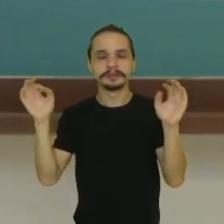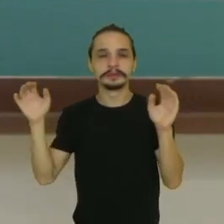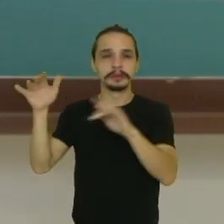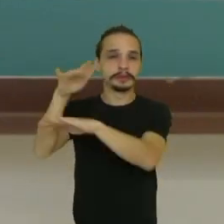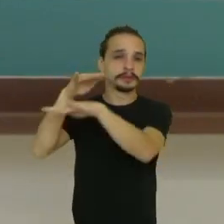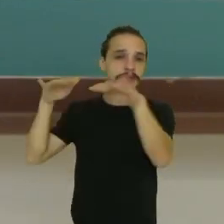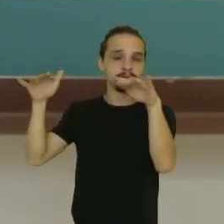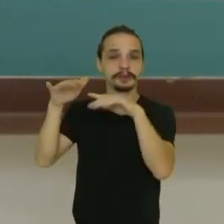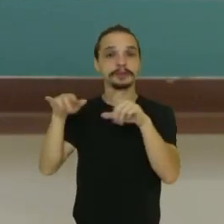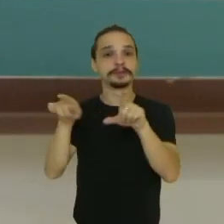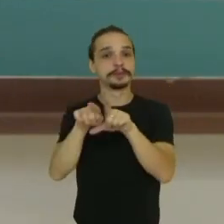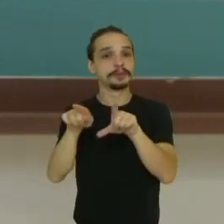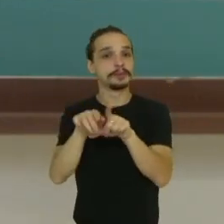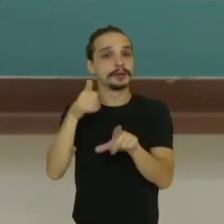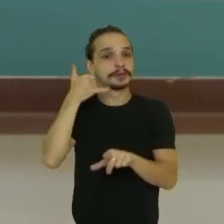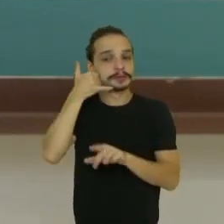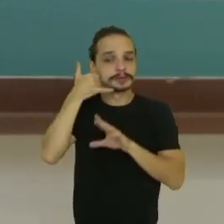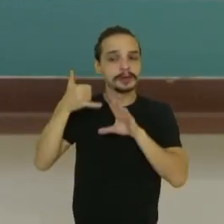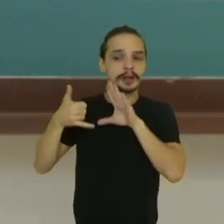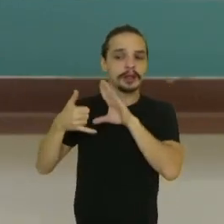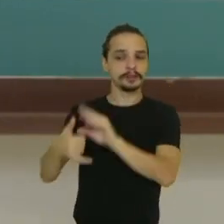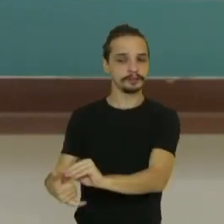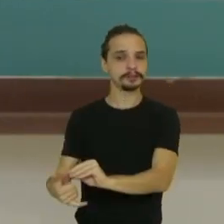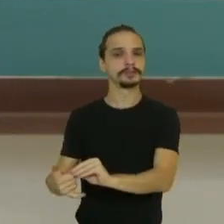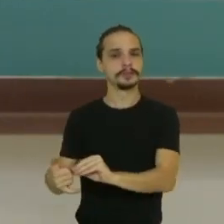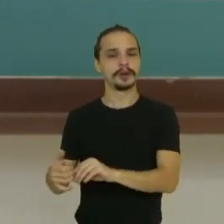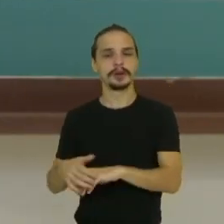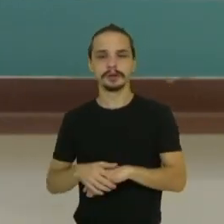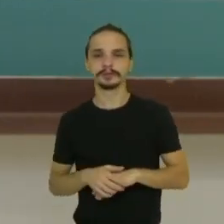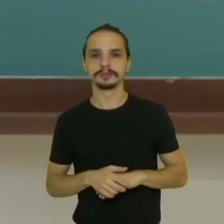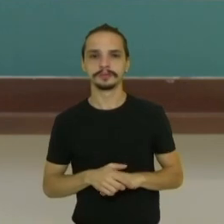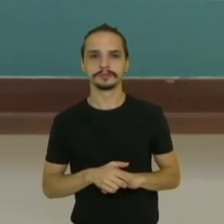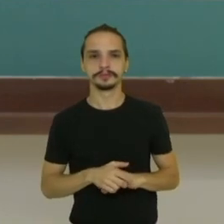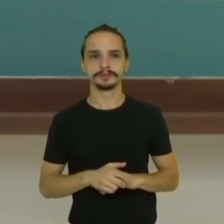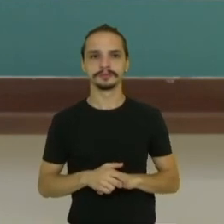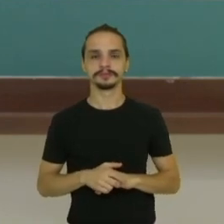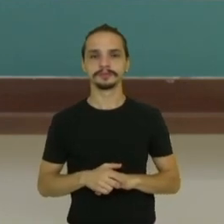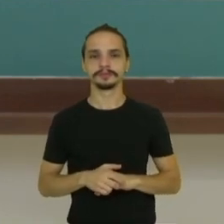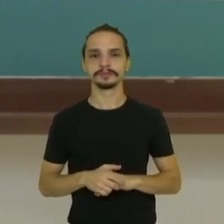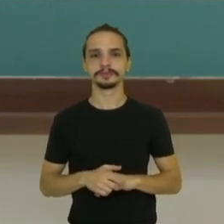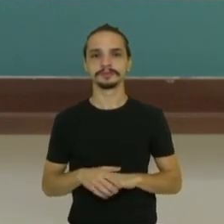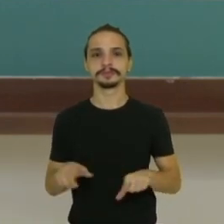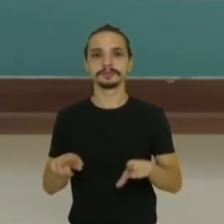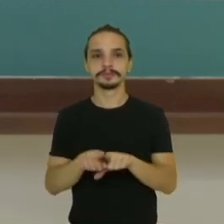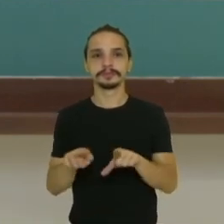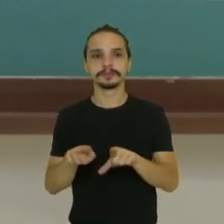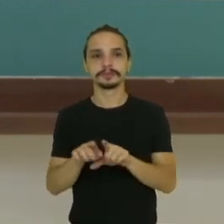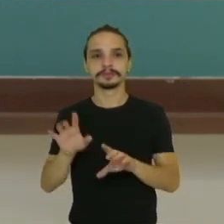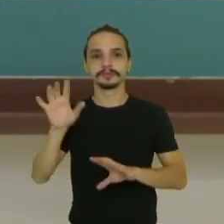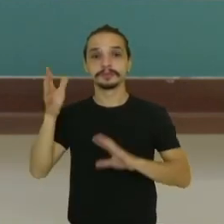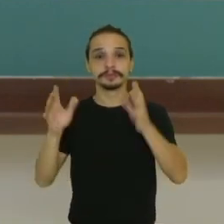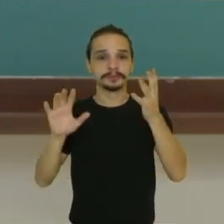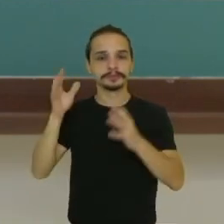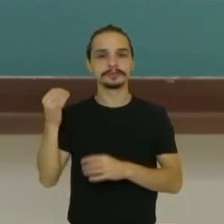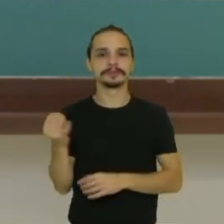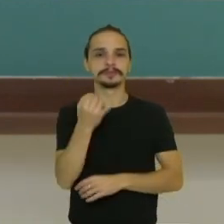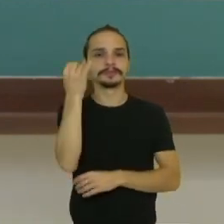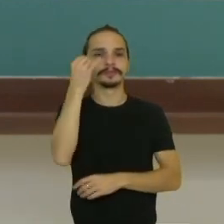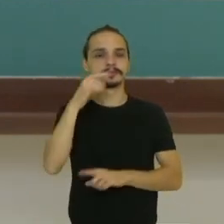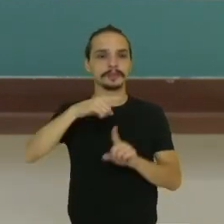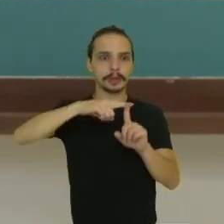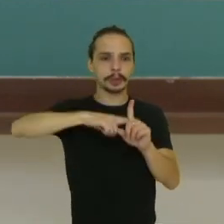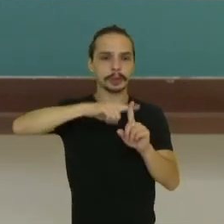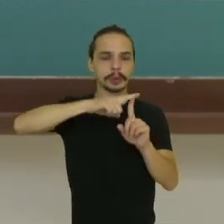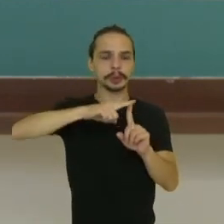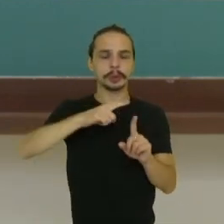Desligue o seu celular deixe ele no modo avião no modo silencioso e o clima também é importante né temperaturas